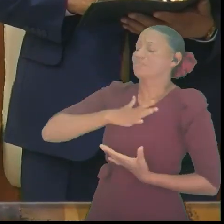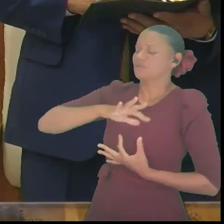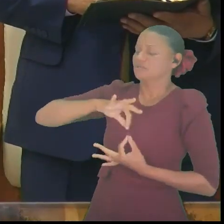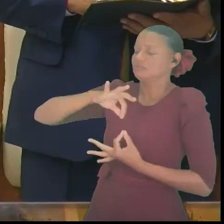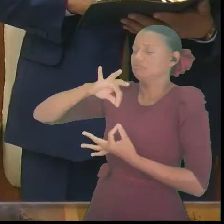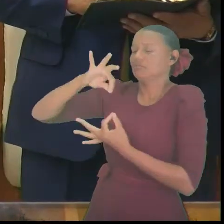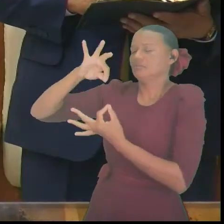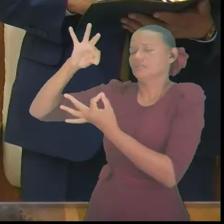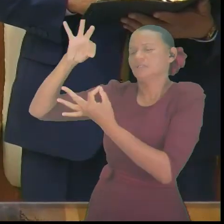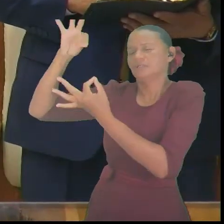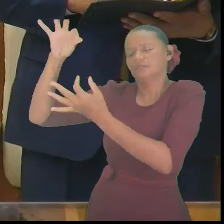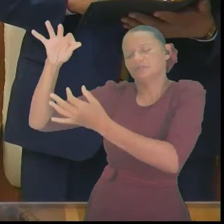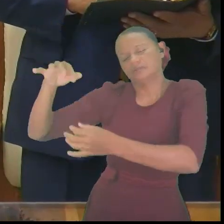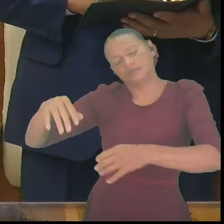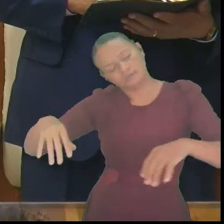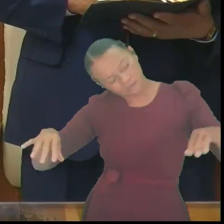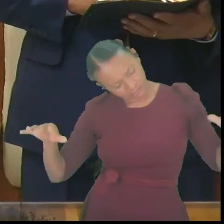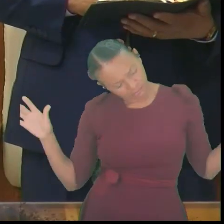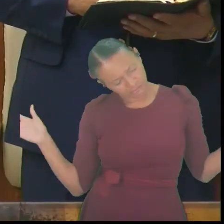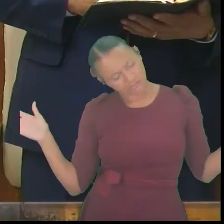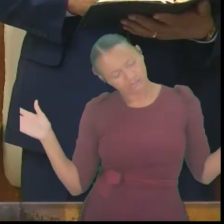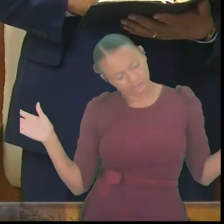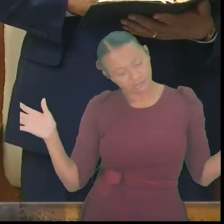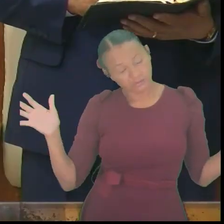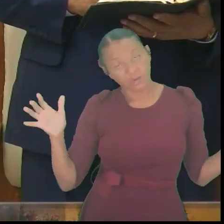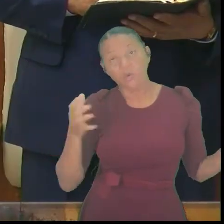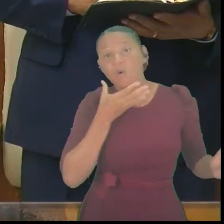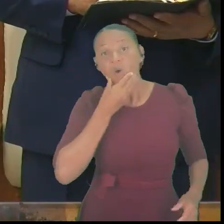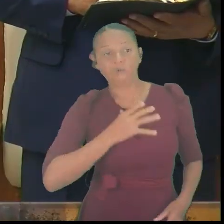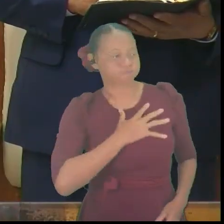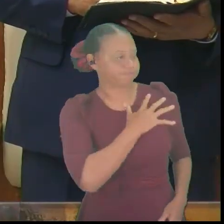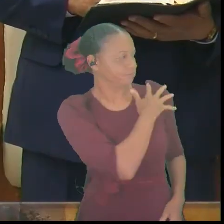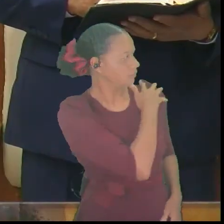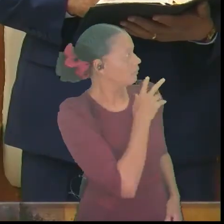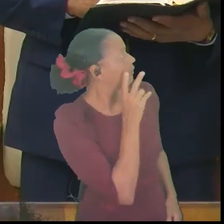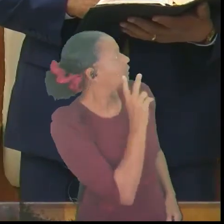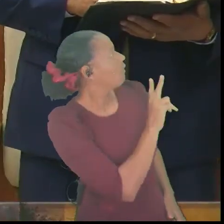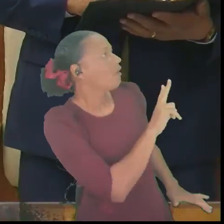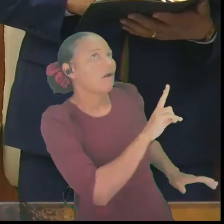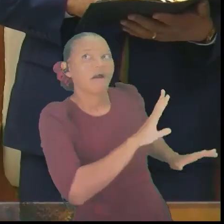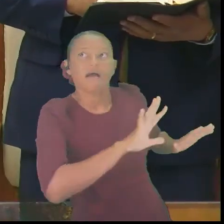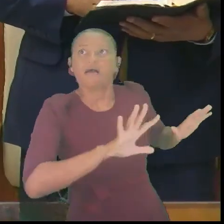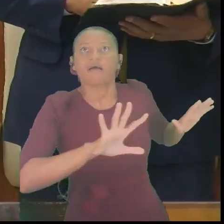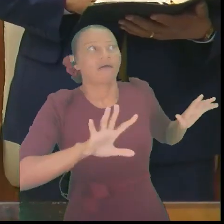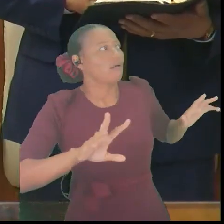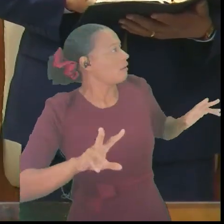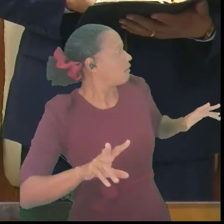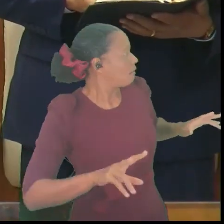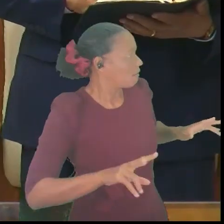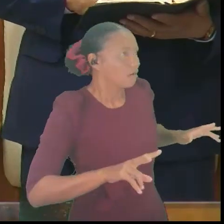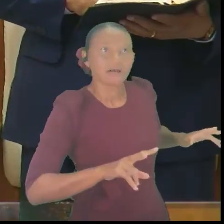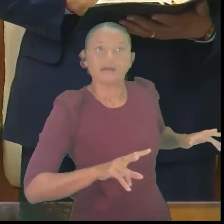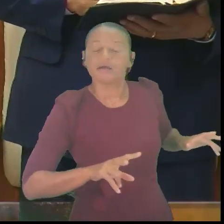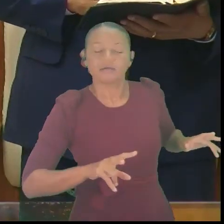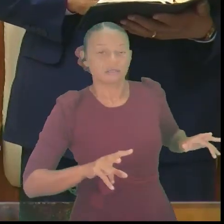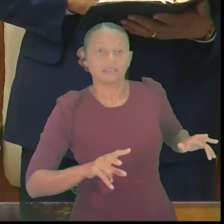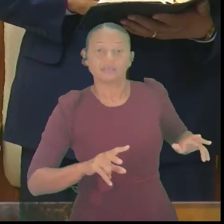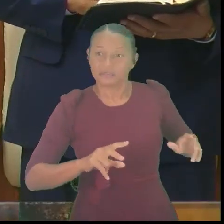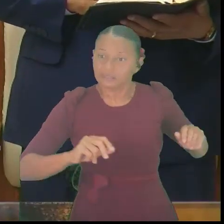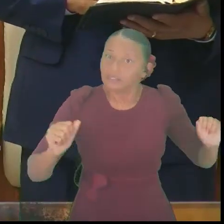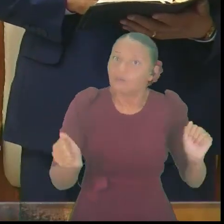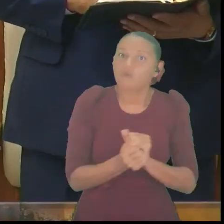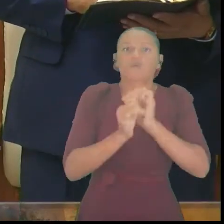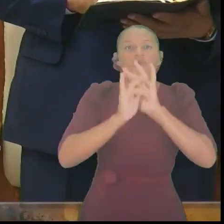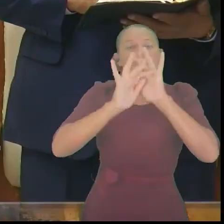isto, expirou. E o centurião, vendo o que tinha acontecido, deu glória a Deus, dizendo: